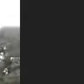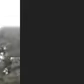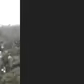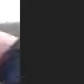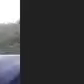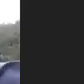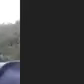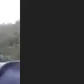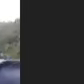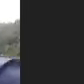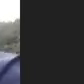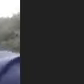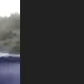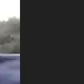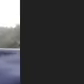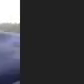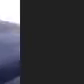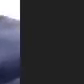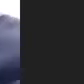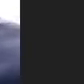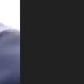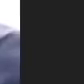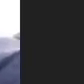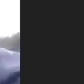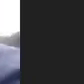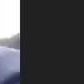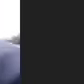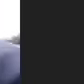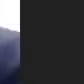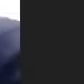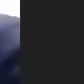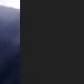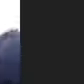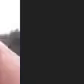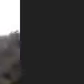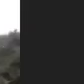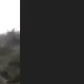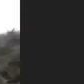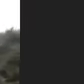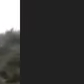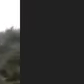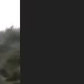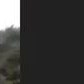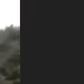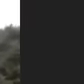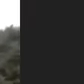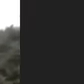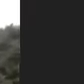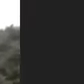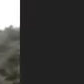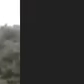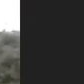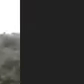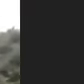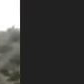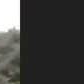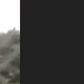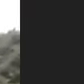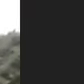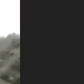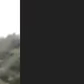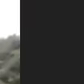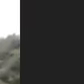Porque, assim, o trabalhador tem famílias, tem pessoas precisando do emprego e, nesse momento,